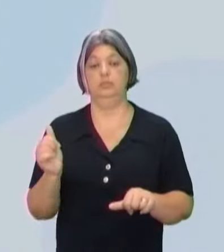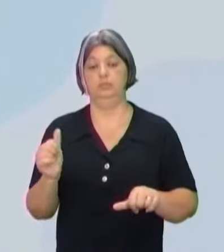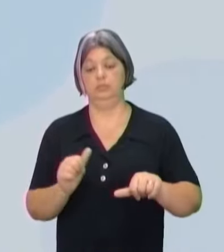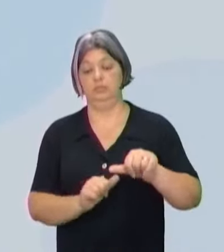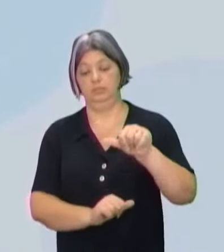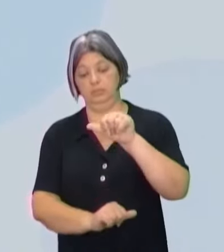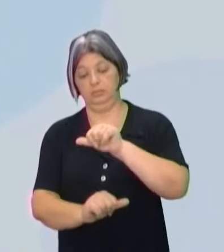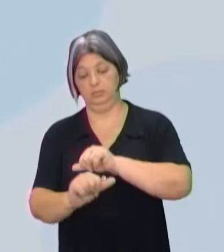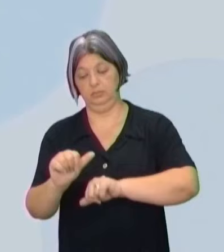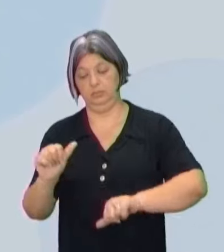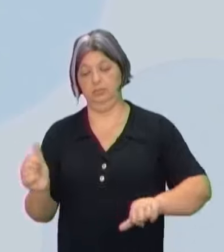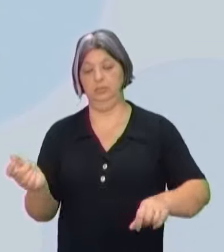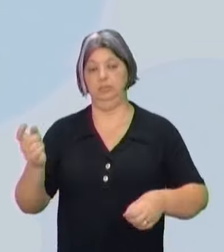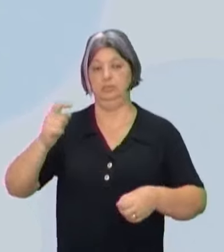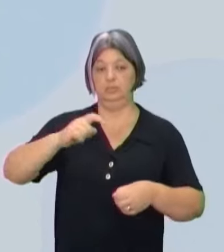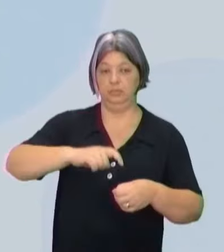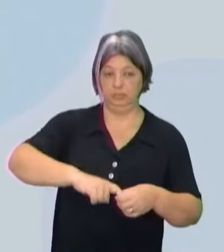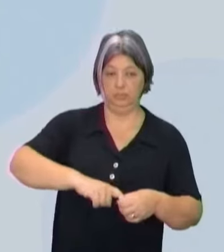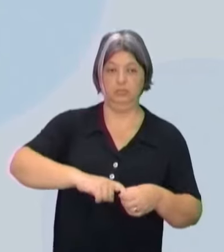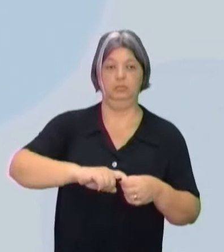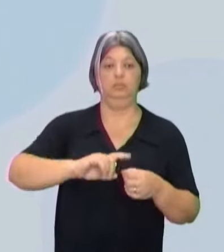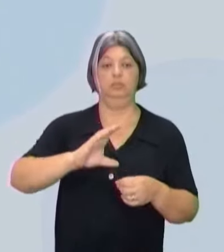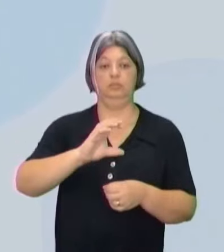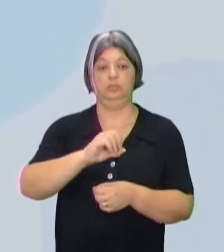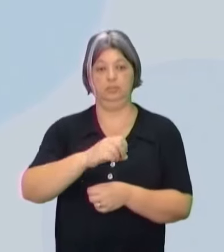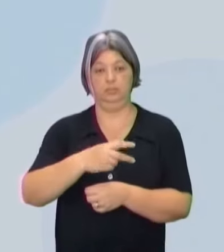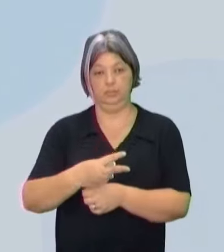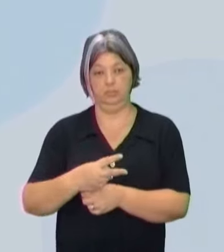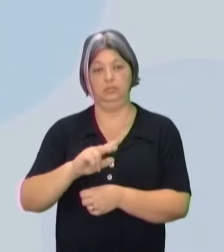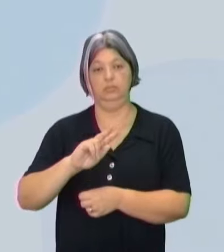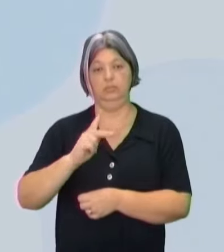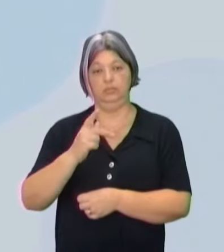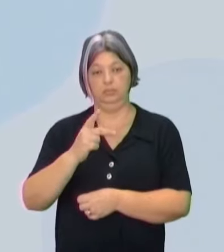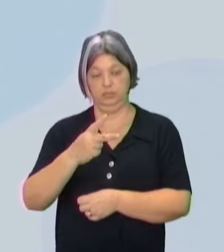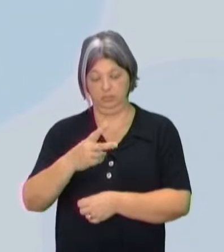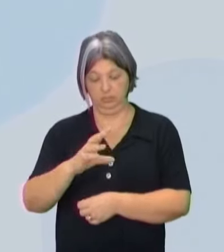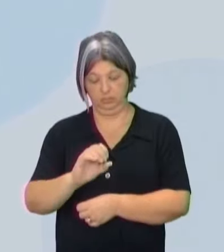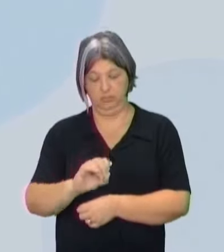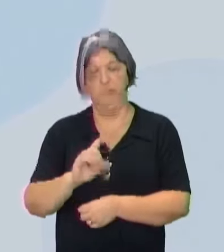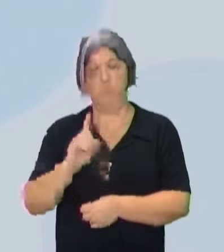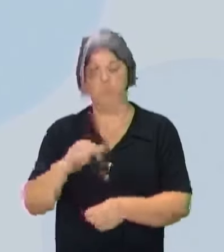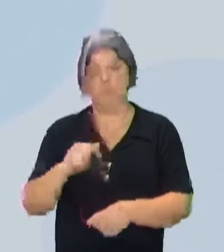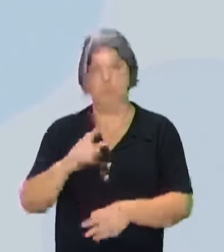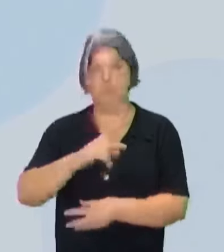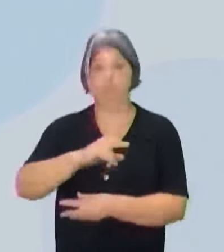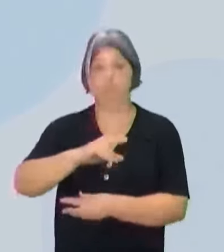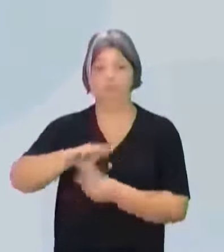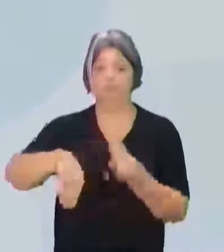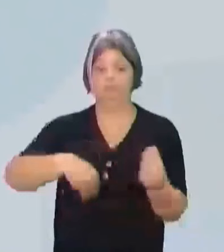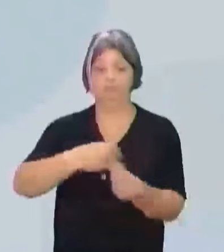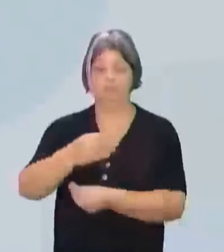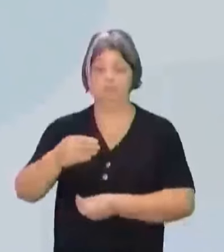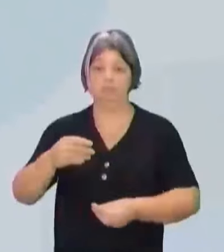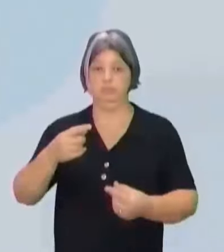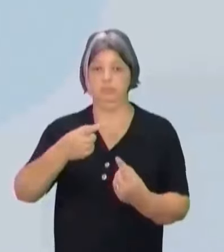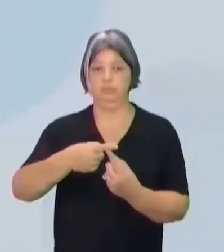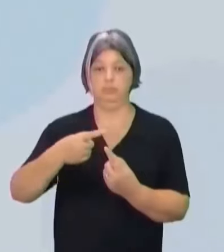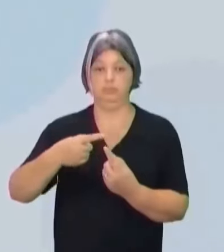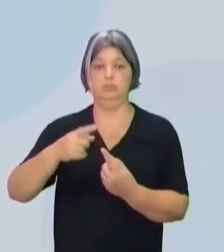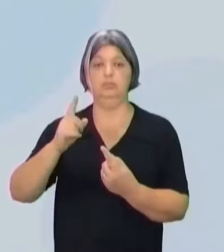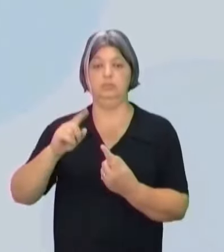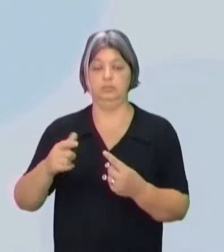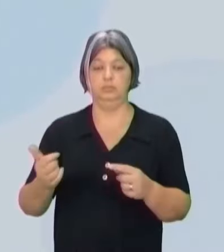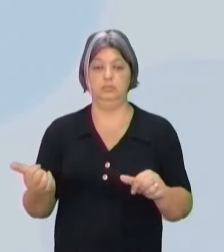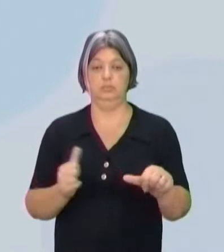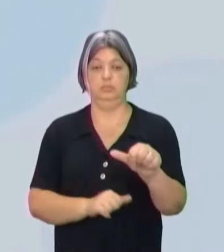e volta a ser gás carbônico e água. Então, essa é um exemplo de reação que ela é reversível,